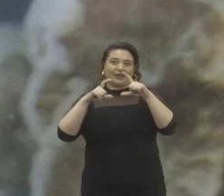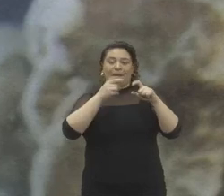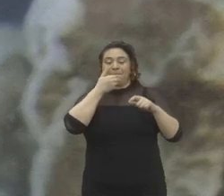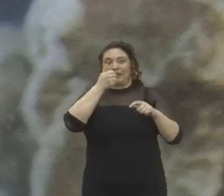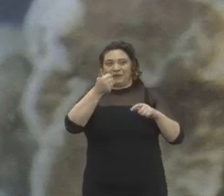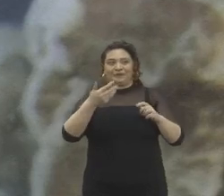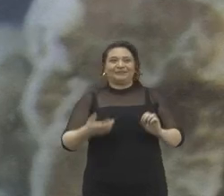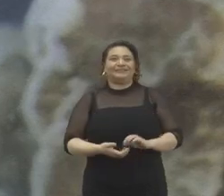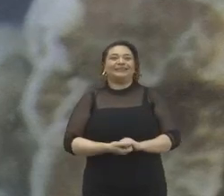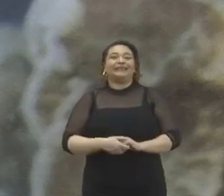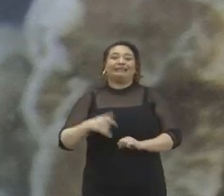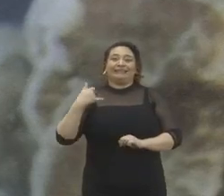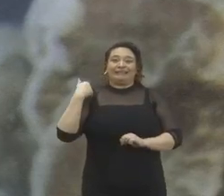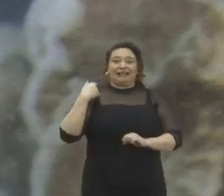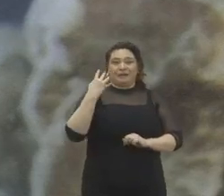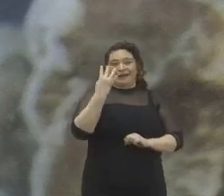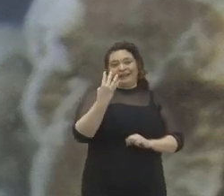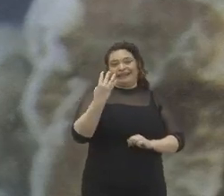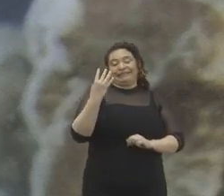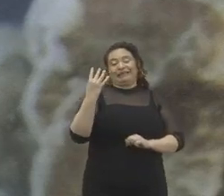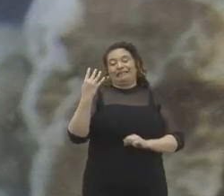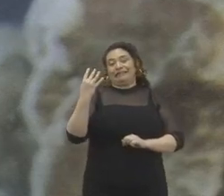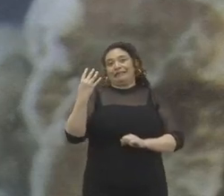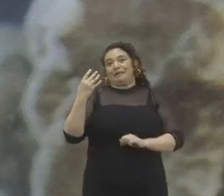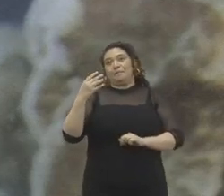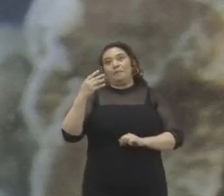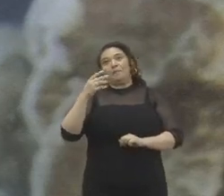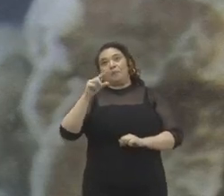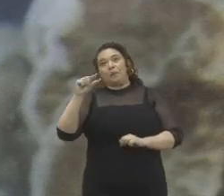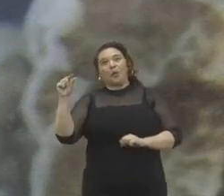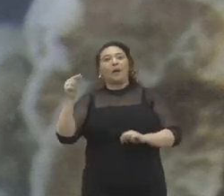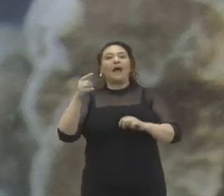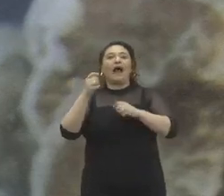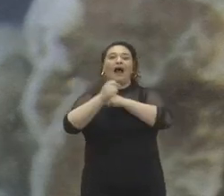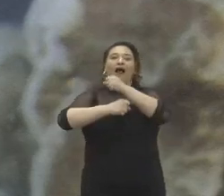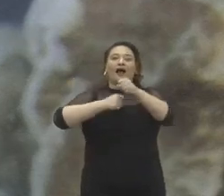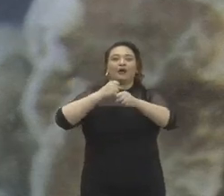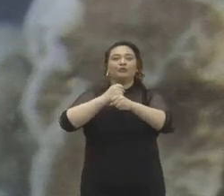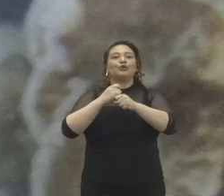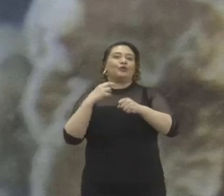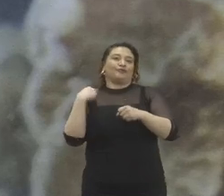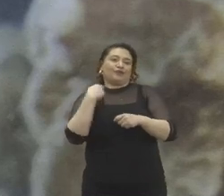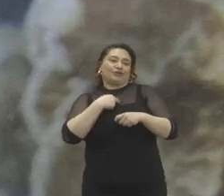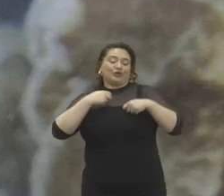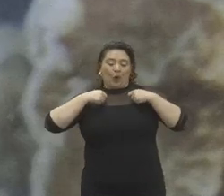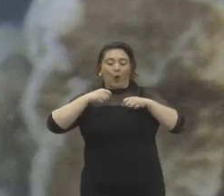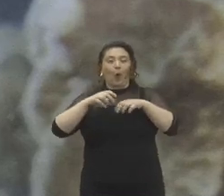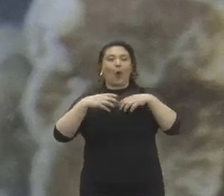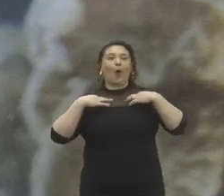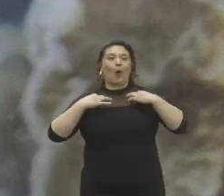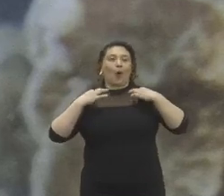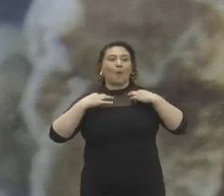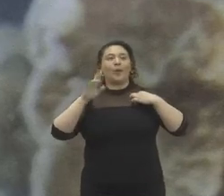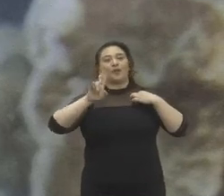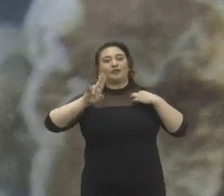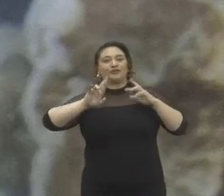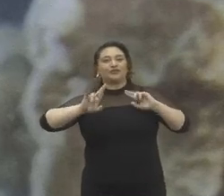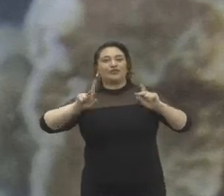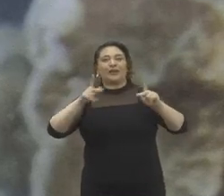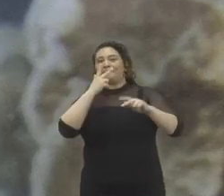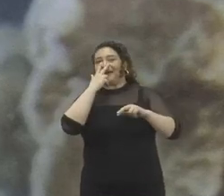aí 40 e tantos anos de televisão fazem a gente se vestir de um jeito muito esquisito quando eu vejo já tô saindo